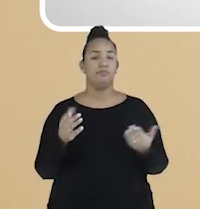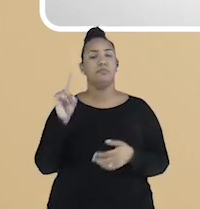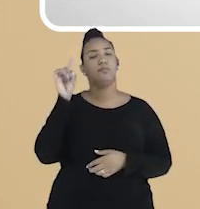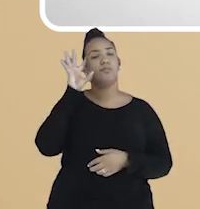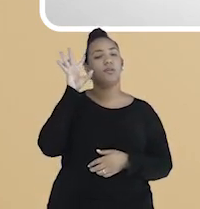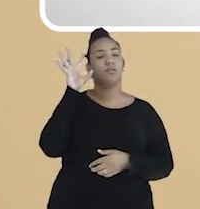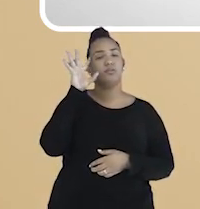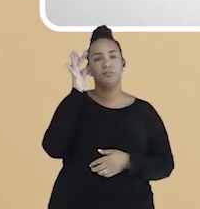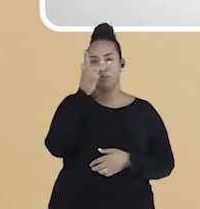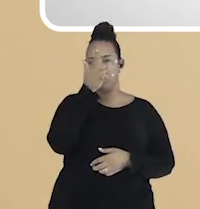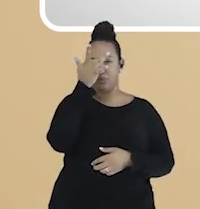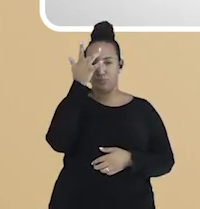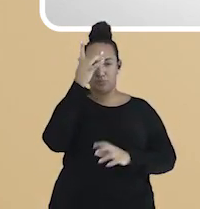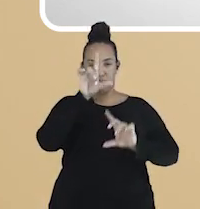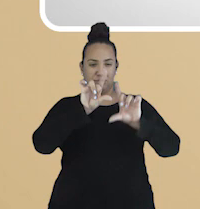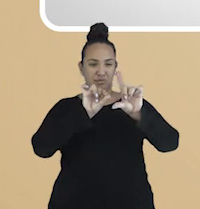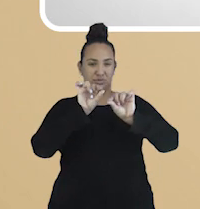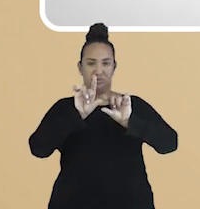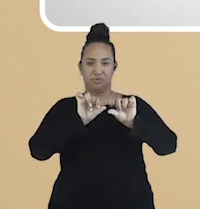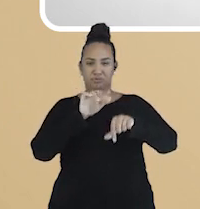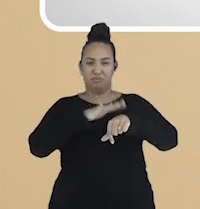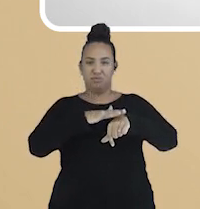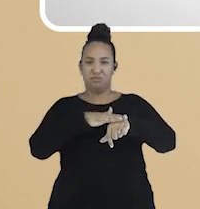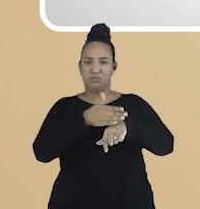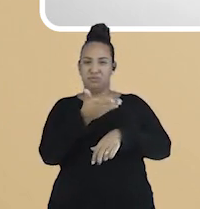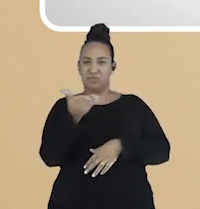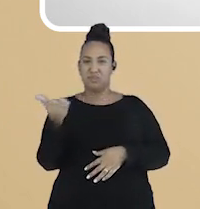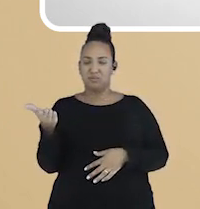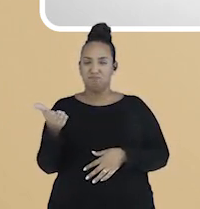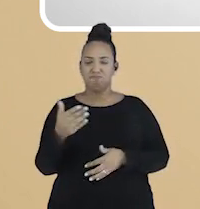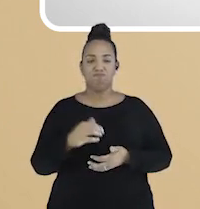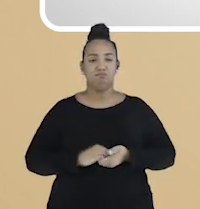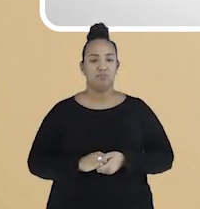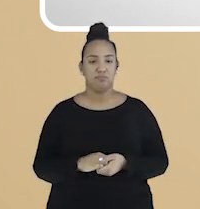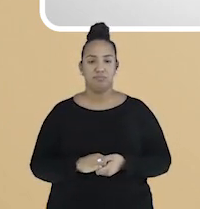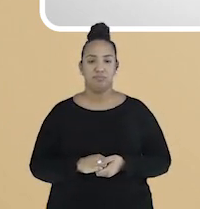Imagine se alguém fizesse as suas escolhas por você.